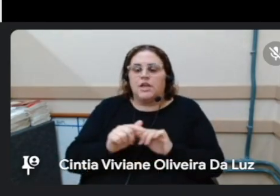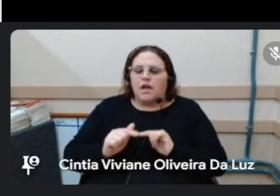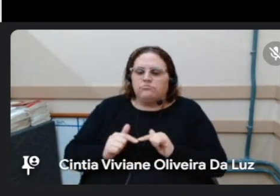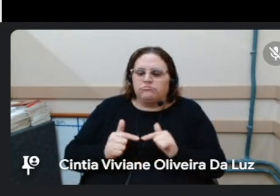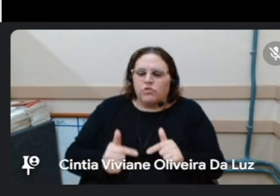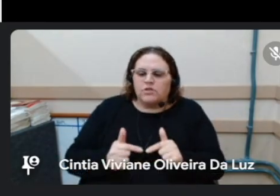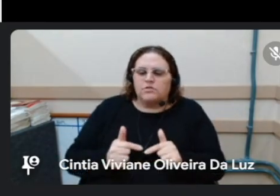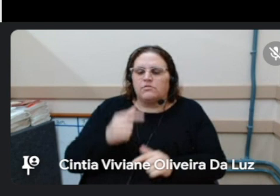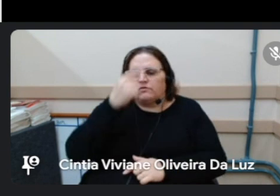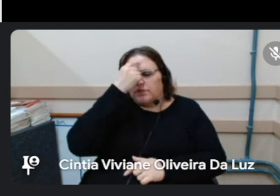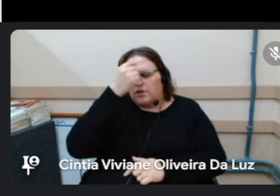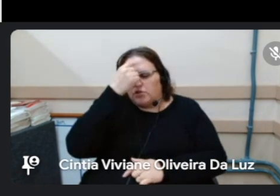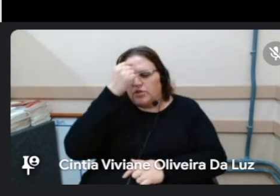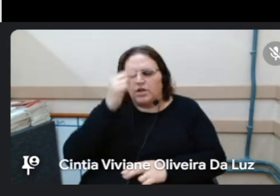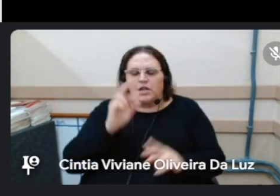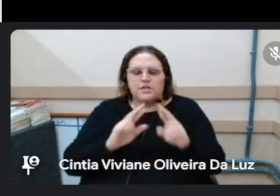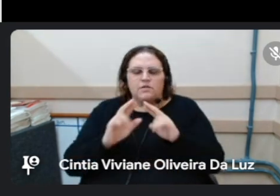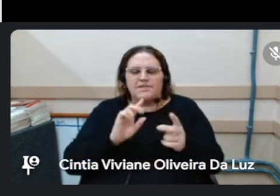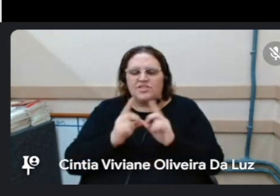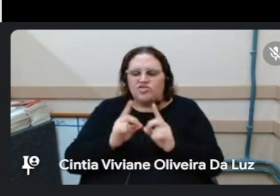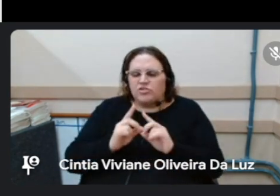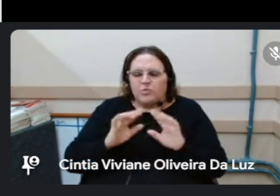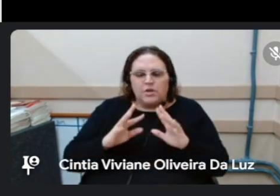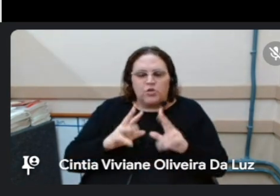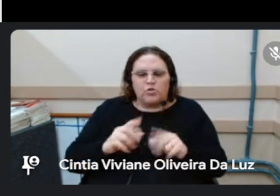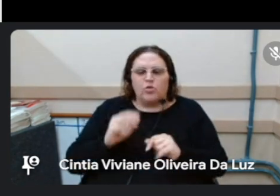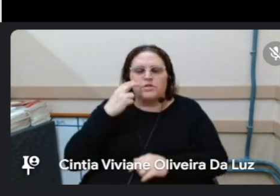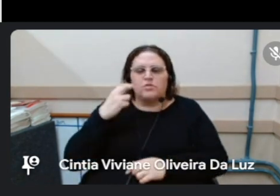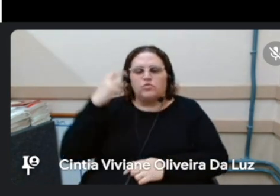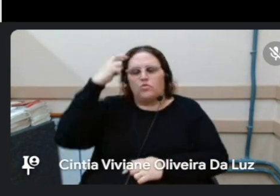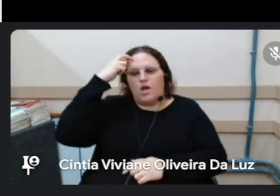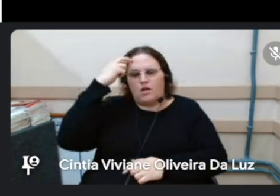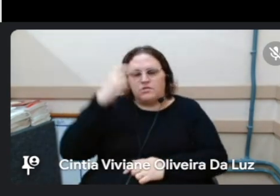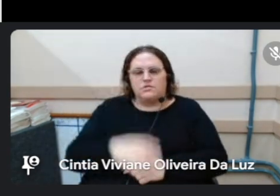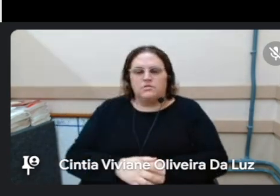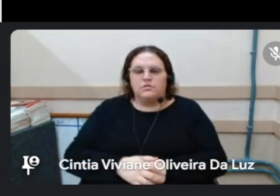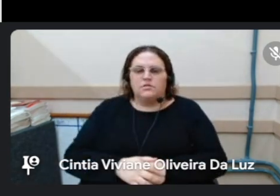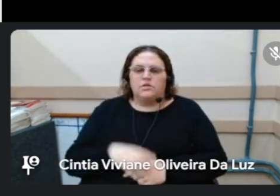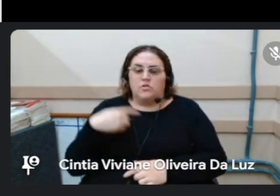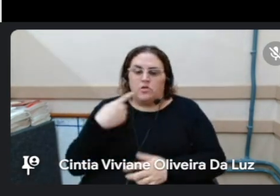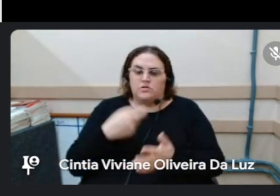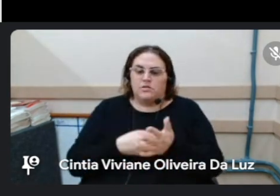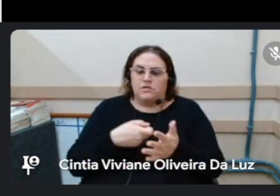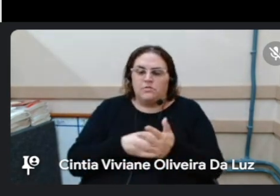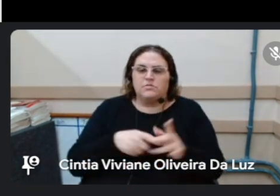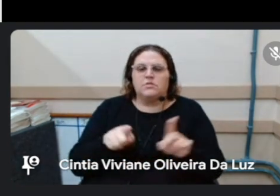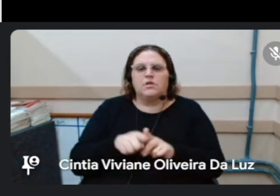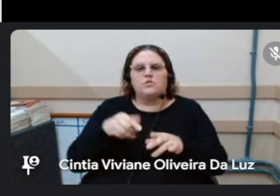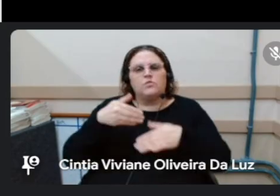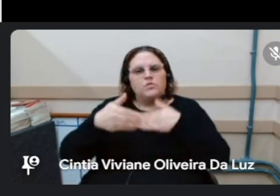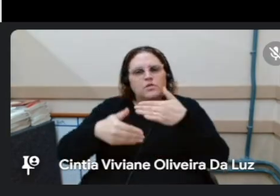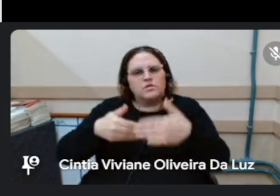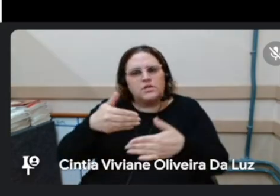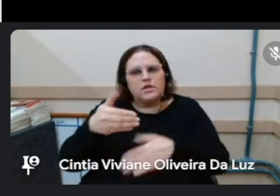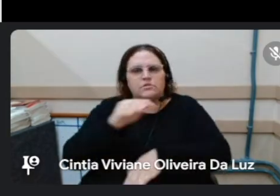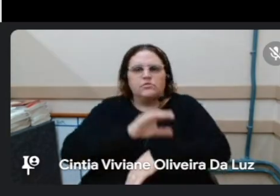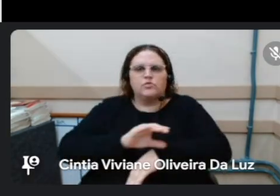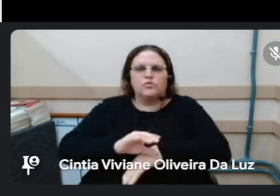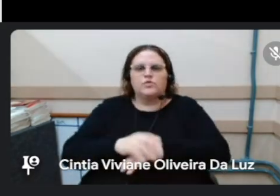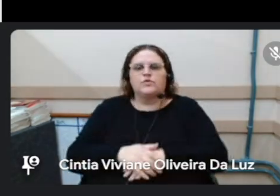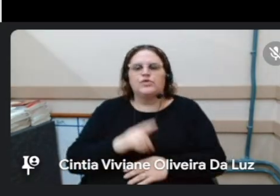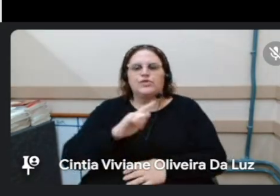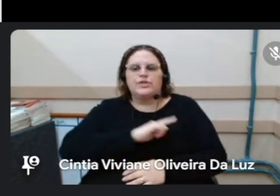culturais todas né Eh a gente tentou no no processo do do curso de de Gestão de Processos